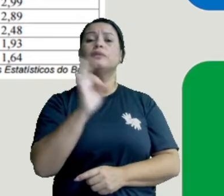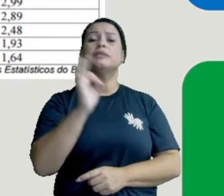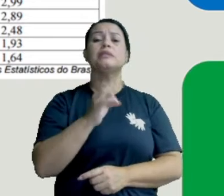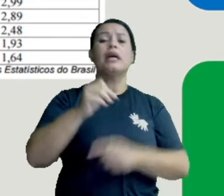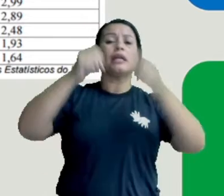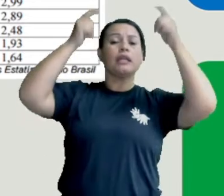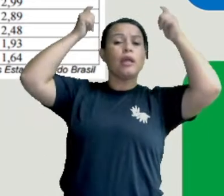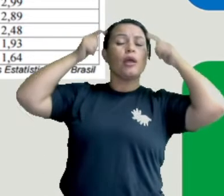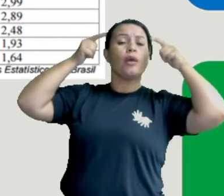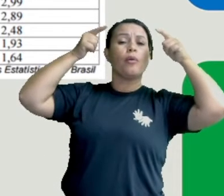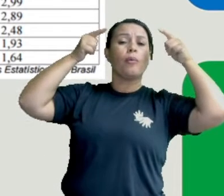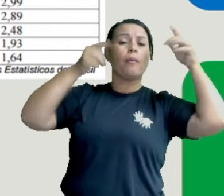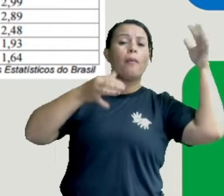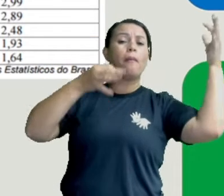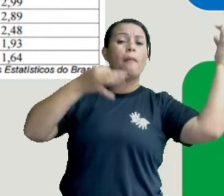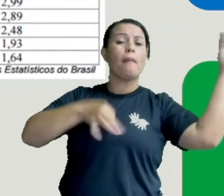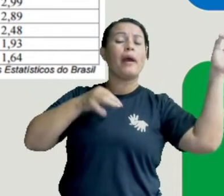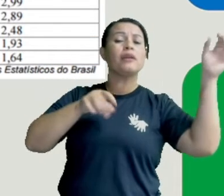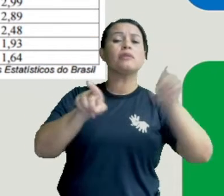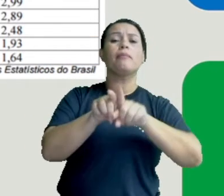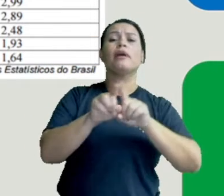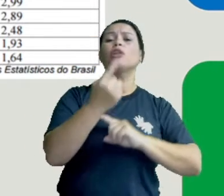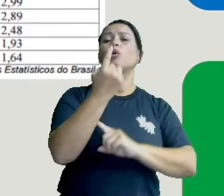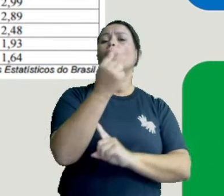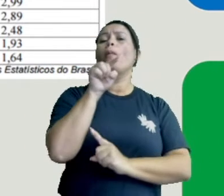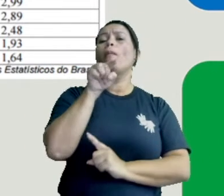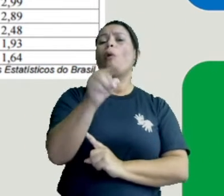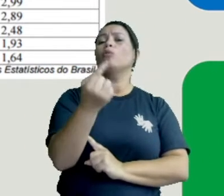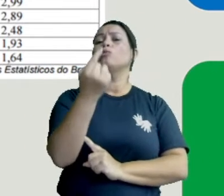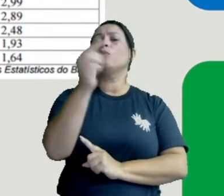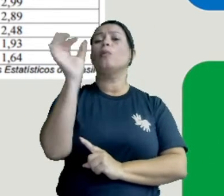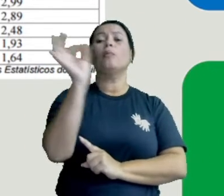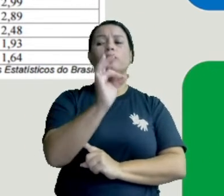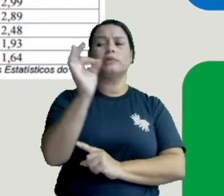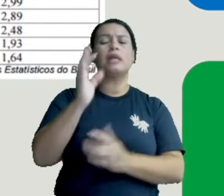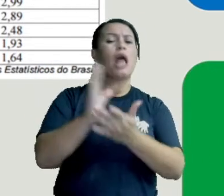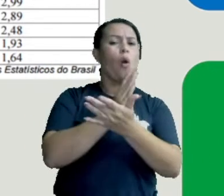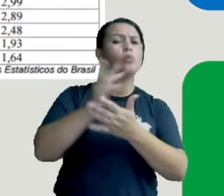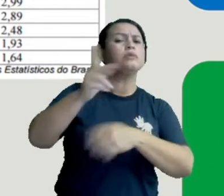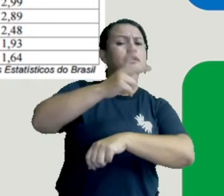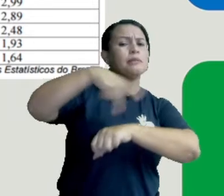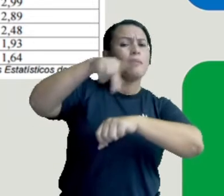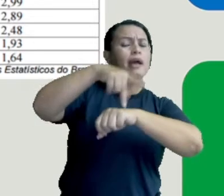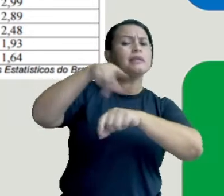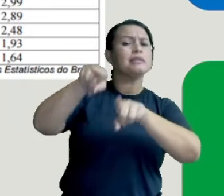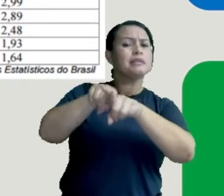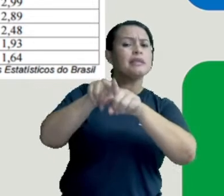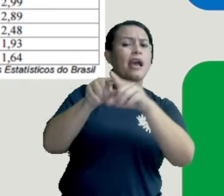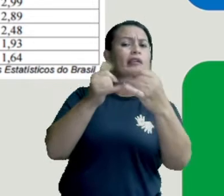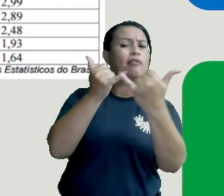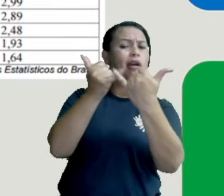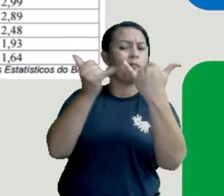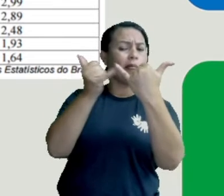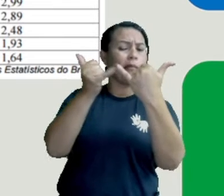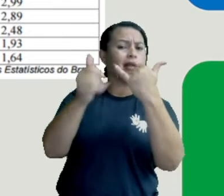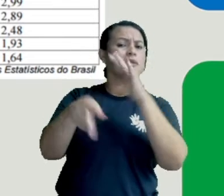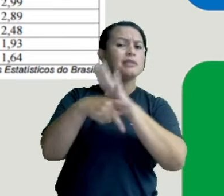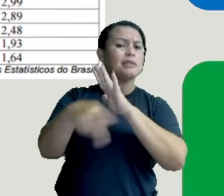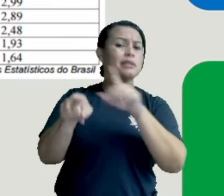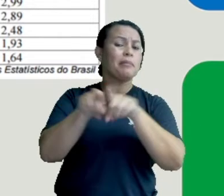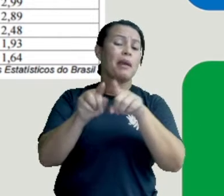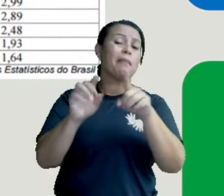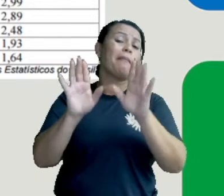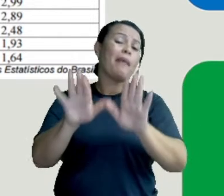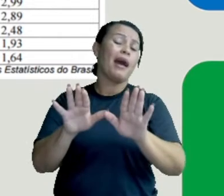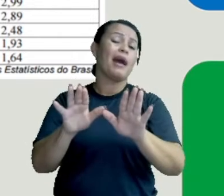de 1,1%. Tá? Então veja aqui, né, que alguns países também têm um crescimento semelhante ao nosso, embora maiores, como você